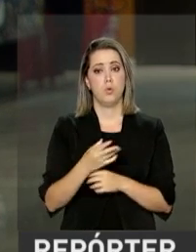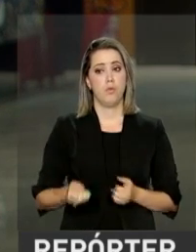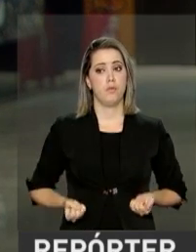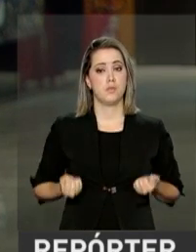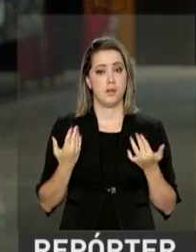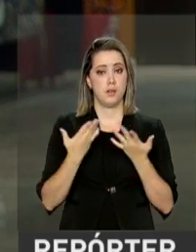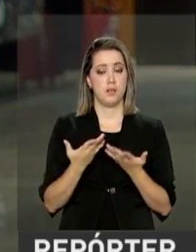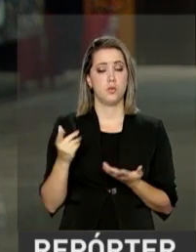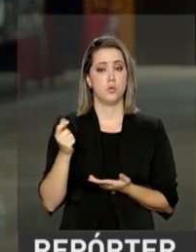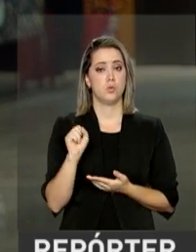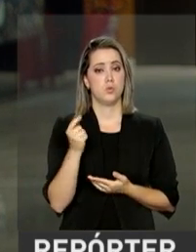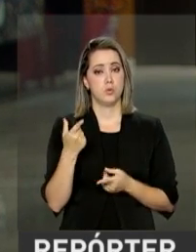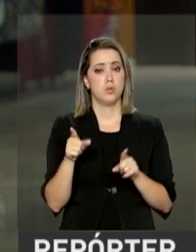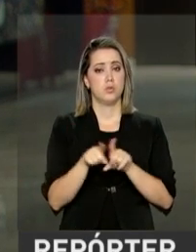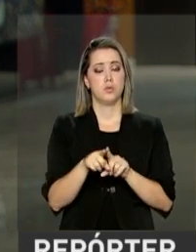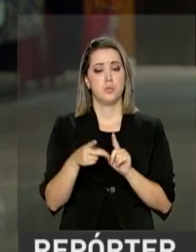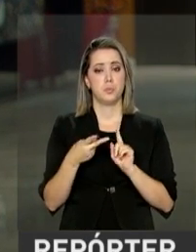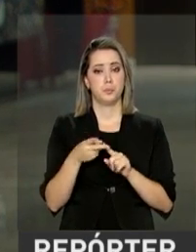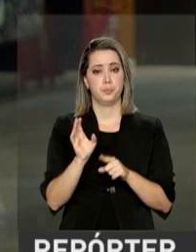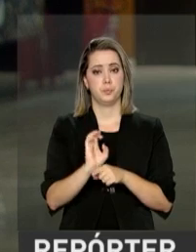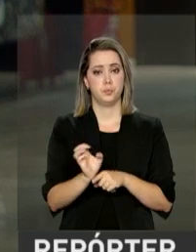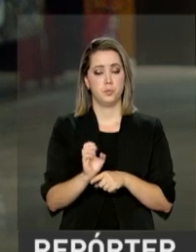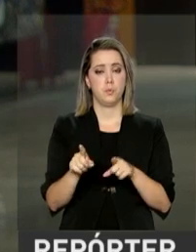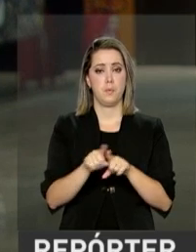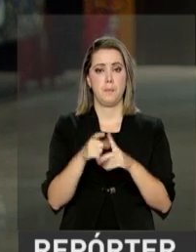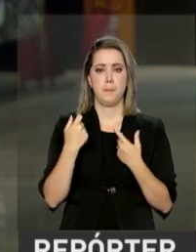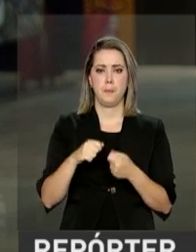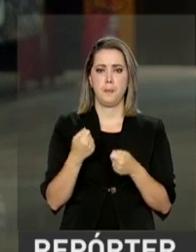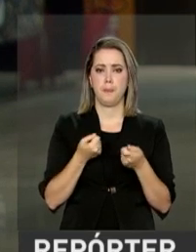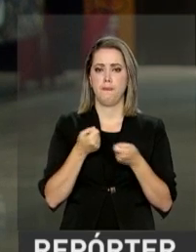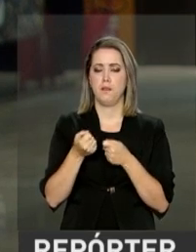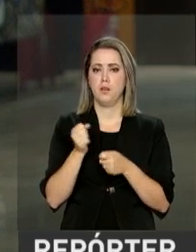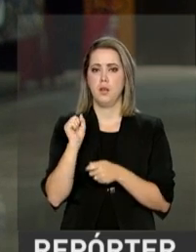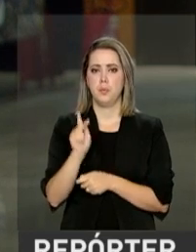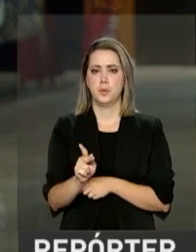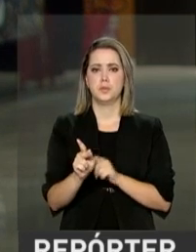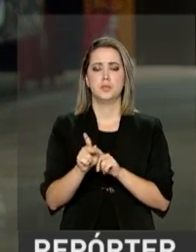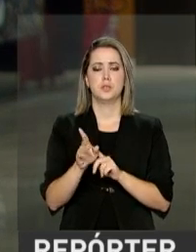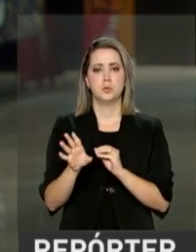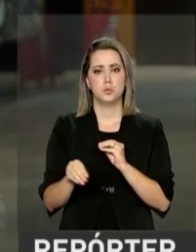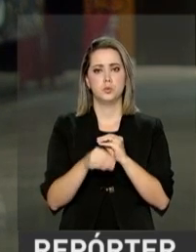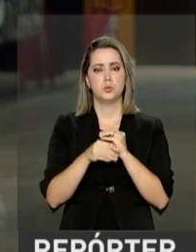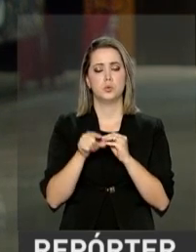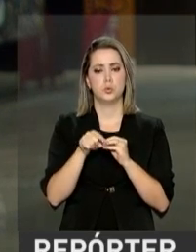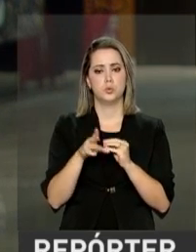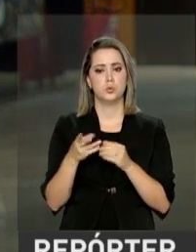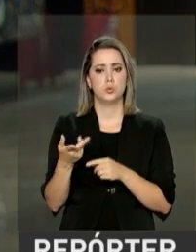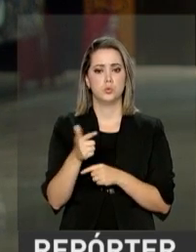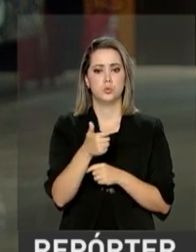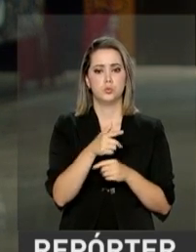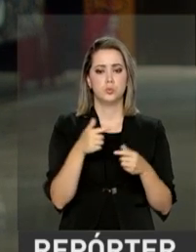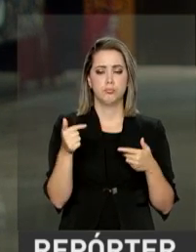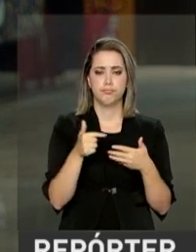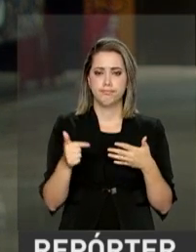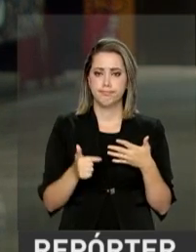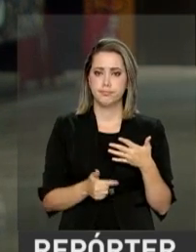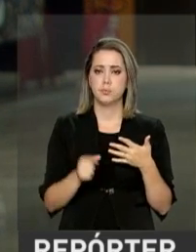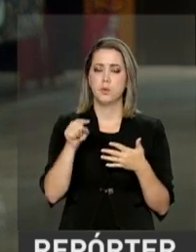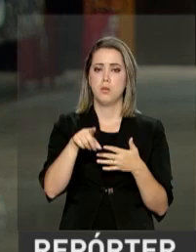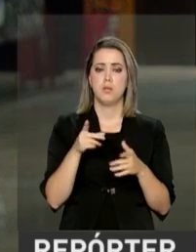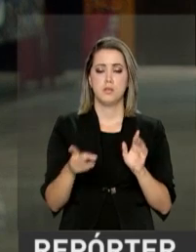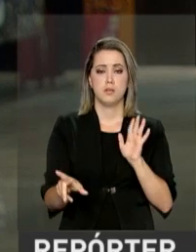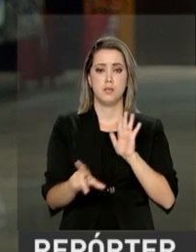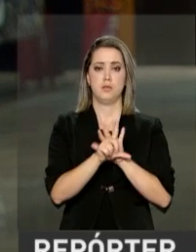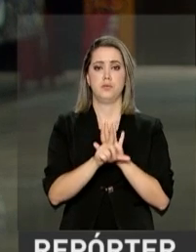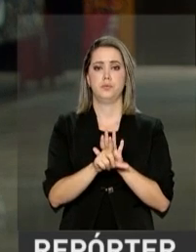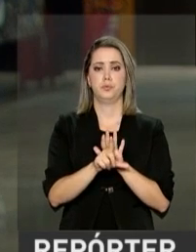prevê que os estados instituam um plano um regime de previdência complementar entre outros pontos essa lei